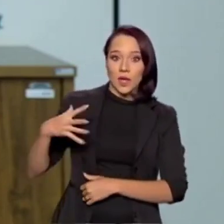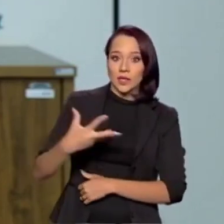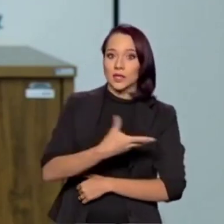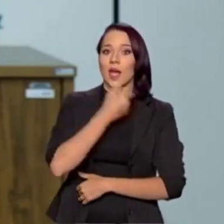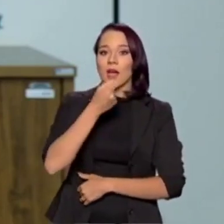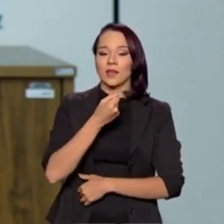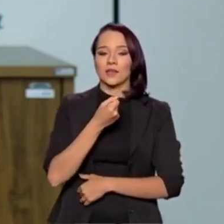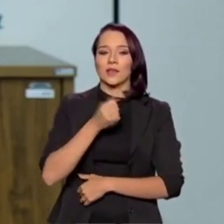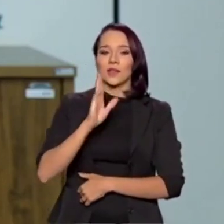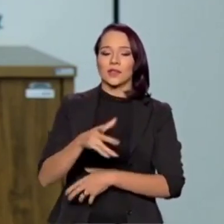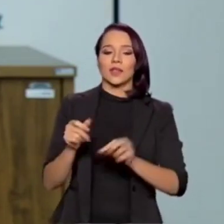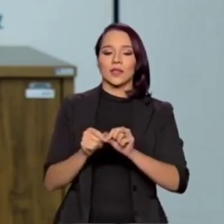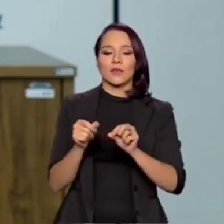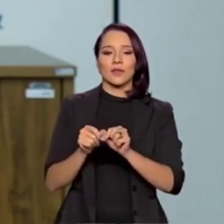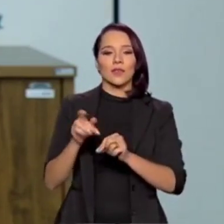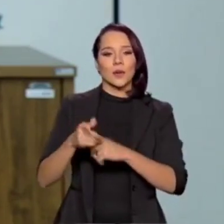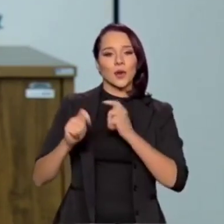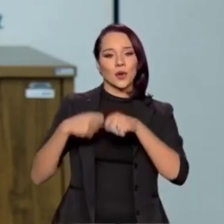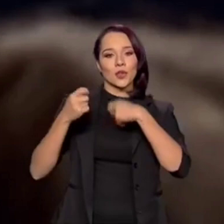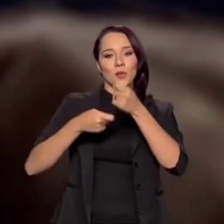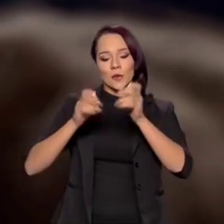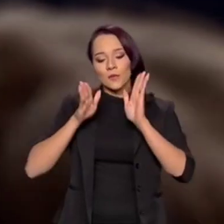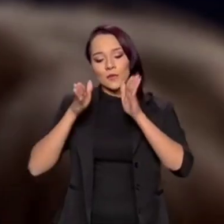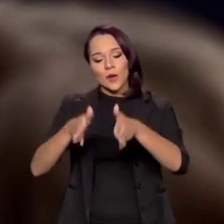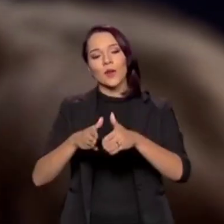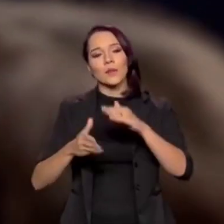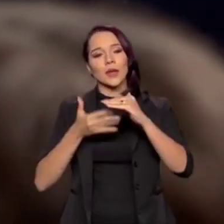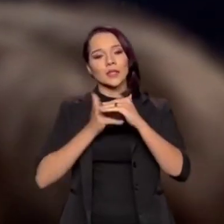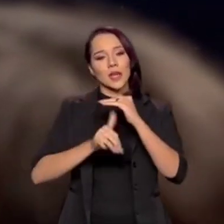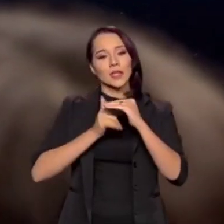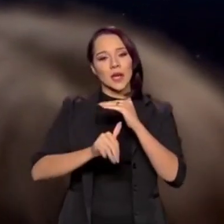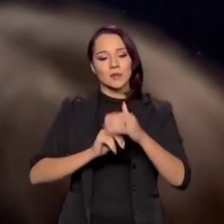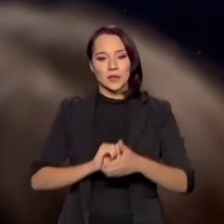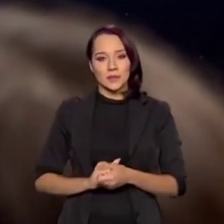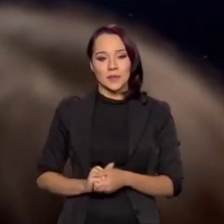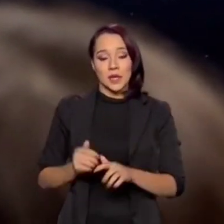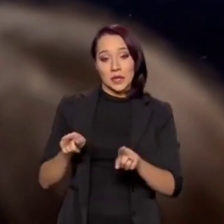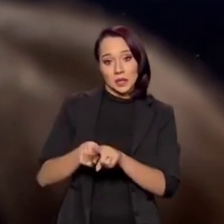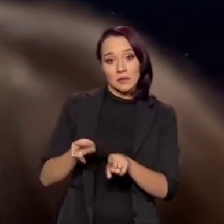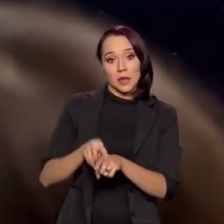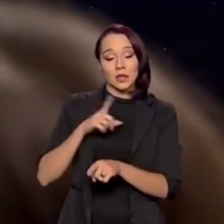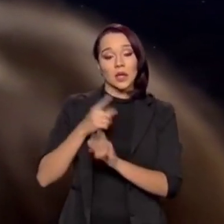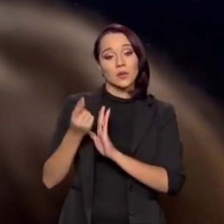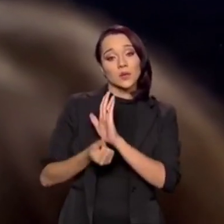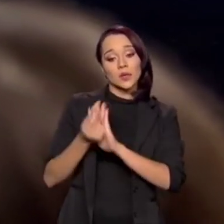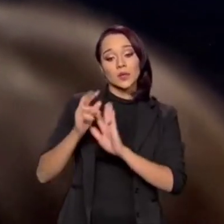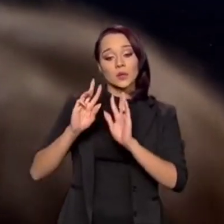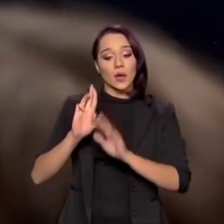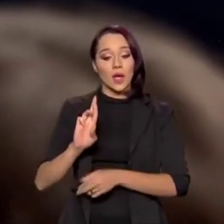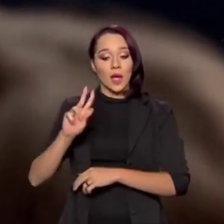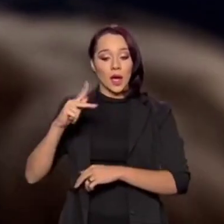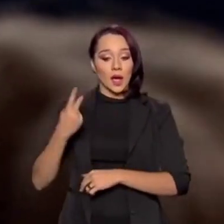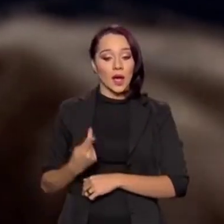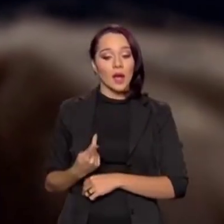tem sido feito para a subvenção econômica específica para as startups. A questão dos recursos humanos, o aporte de bolsas para